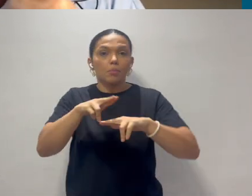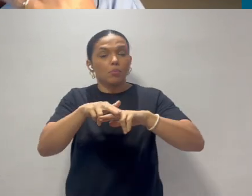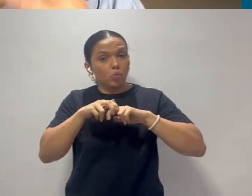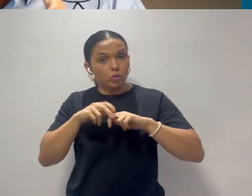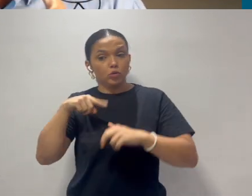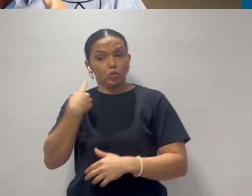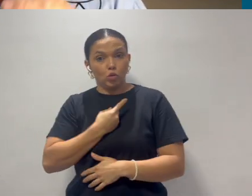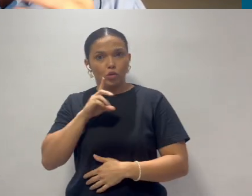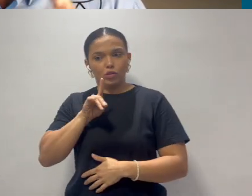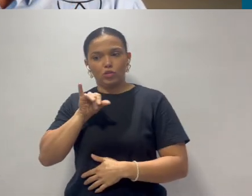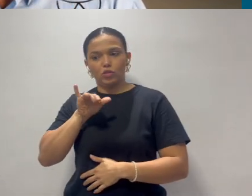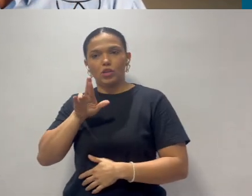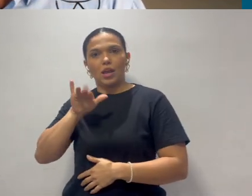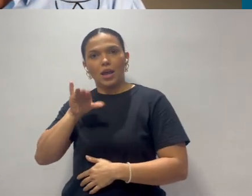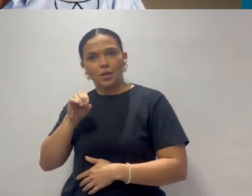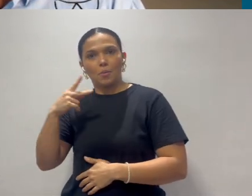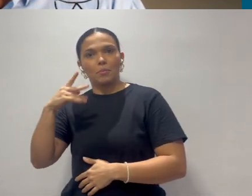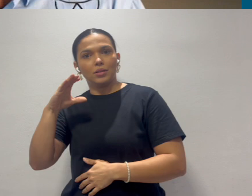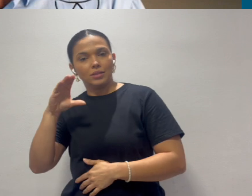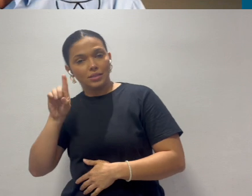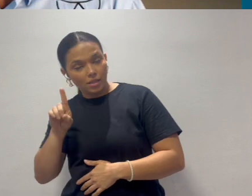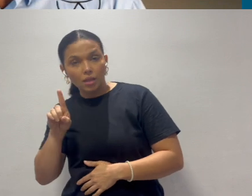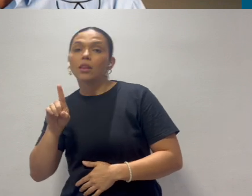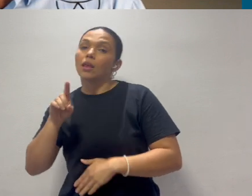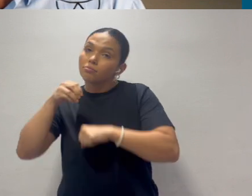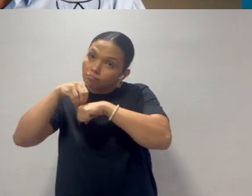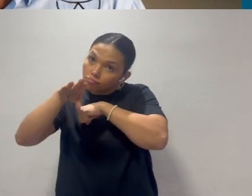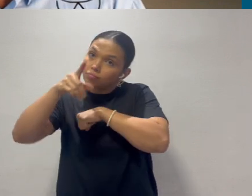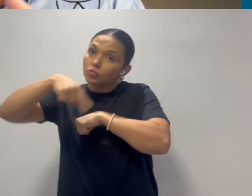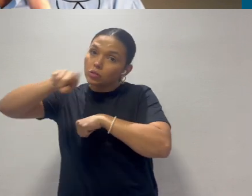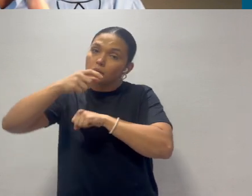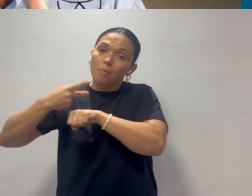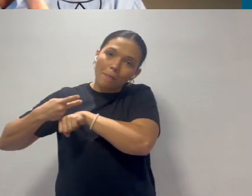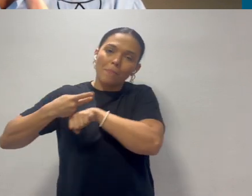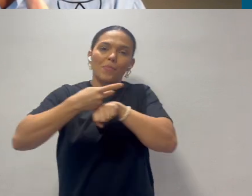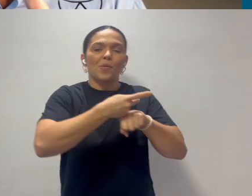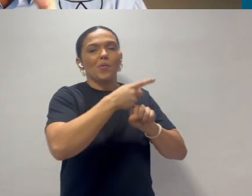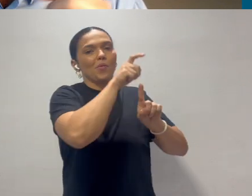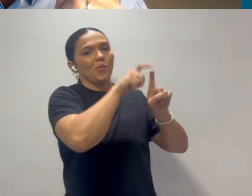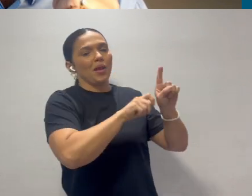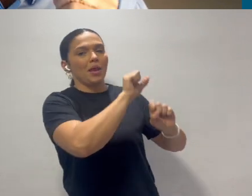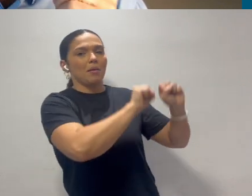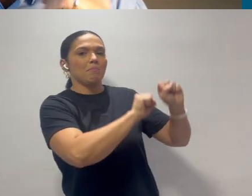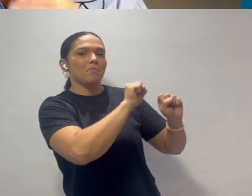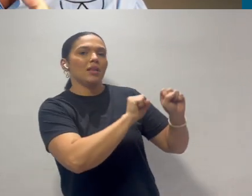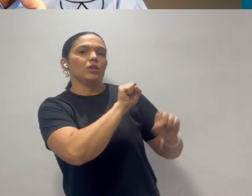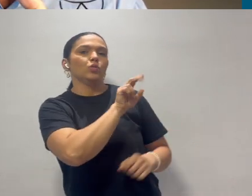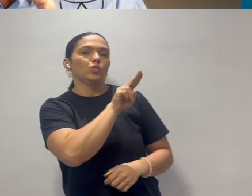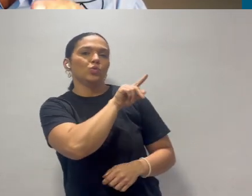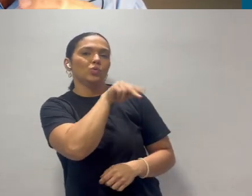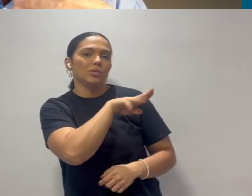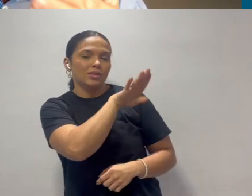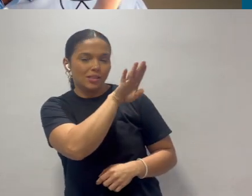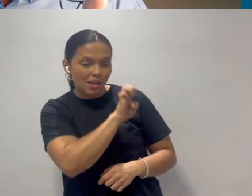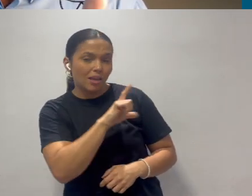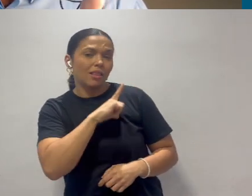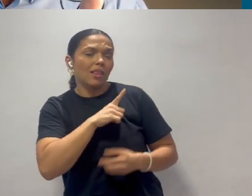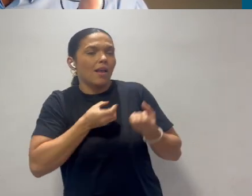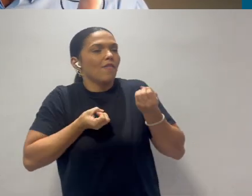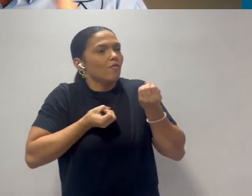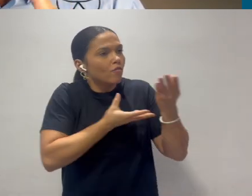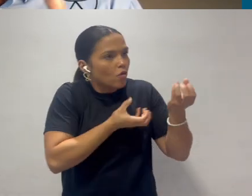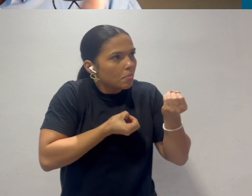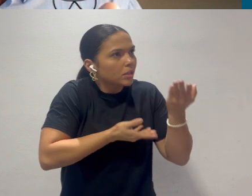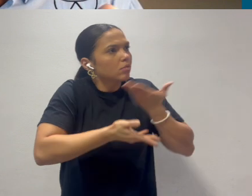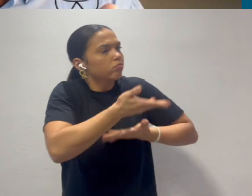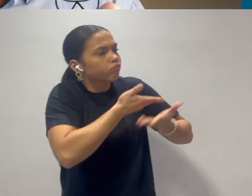você consultar a equipe da Aposenta PCD, porque você vai ter informações, você vai ter lá o lado correto de